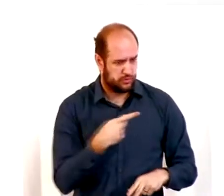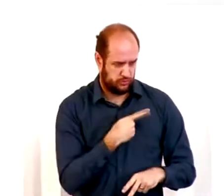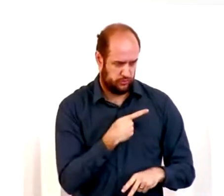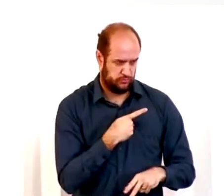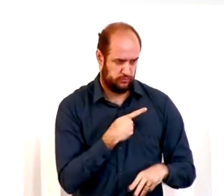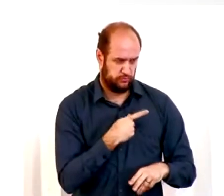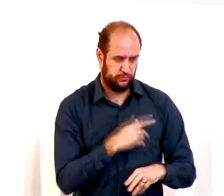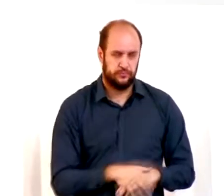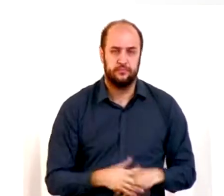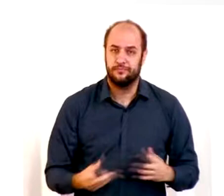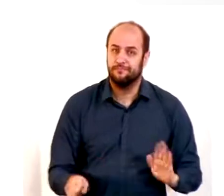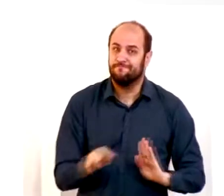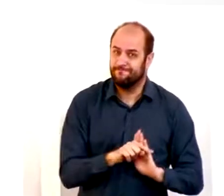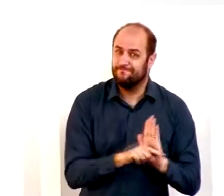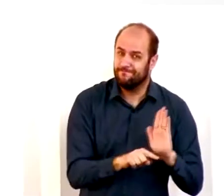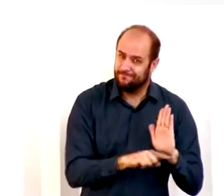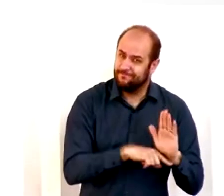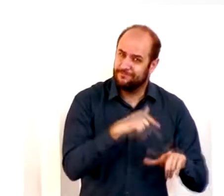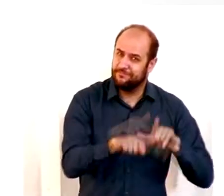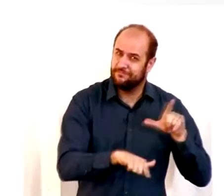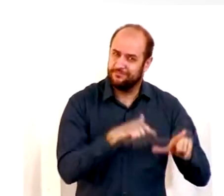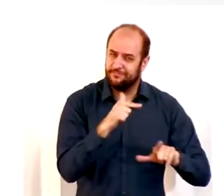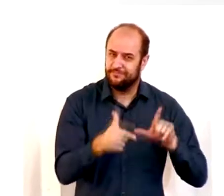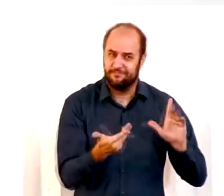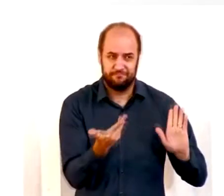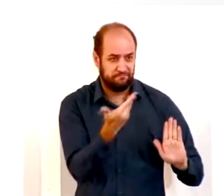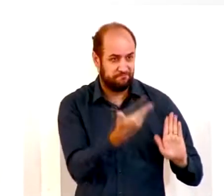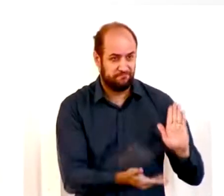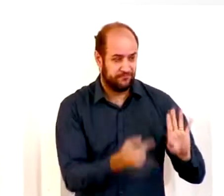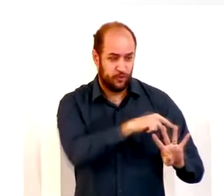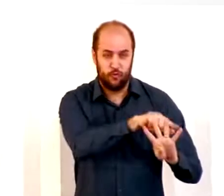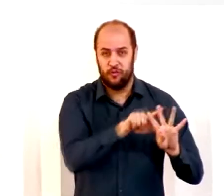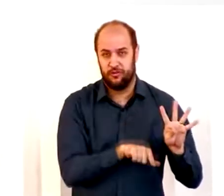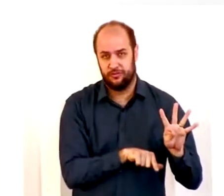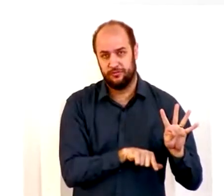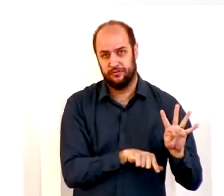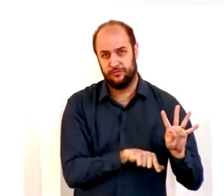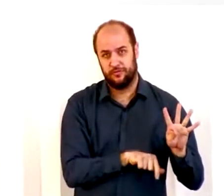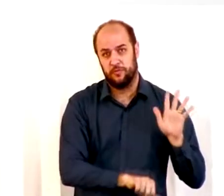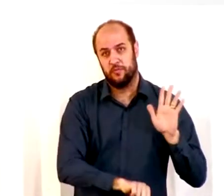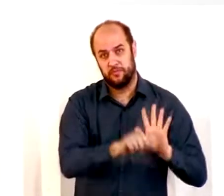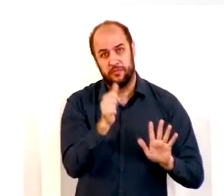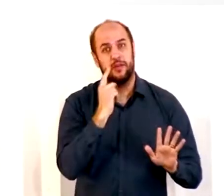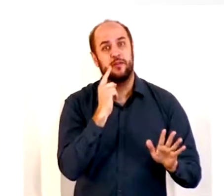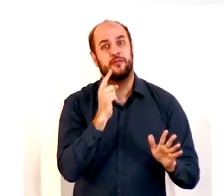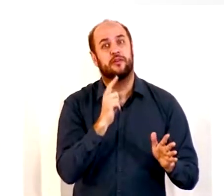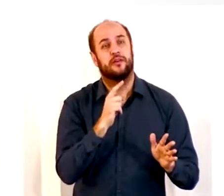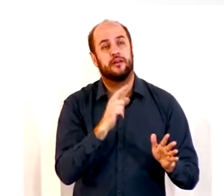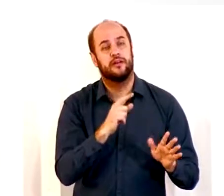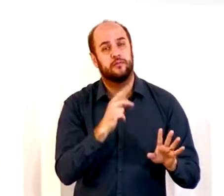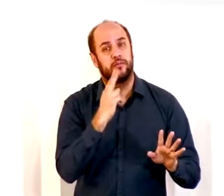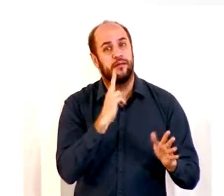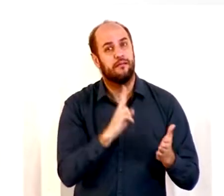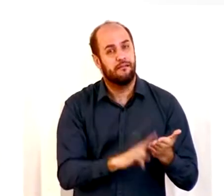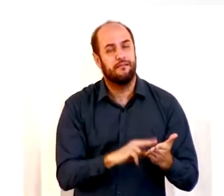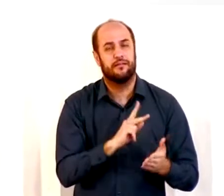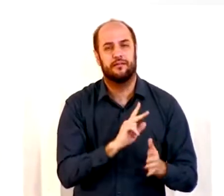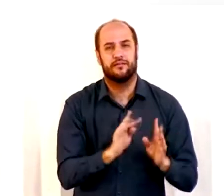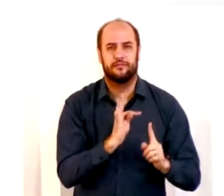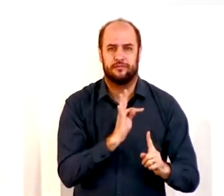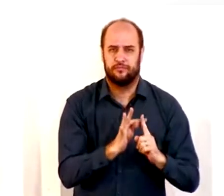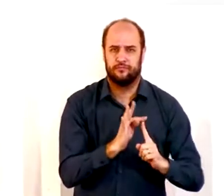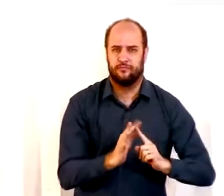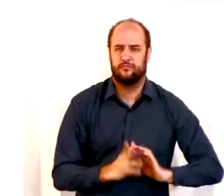apologética. Esse é um plano de trabalho que Paulo deixa para Timóteo e está aqui nessa carta de 1 a Timóteo. Paulo sempre foi